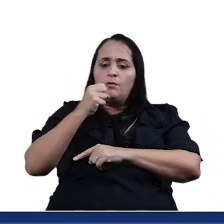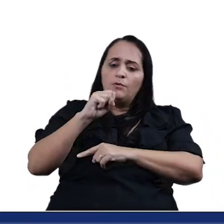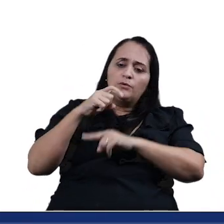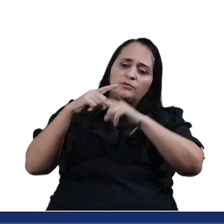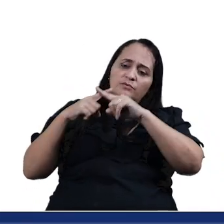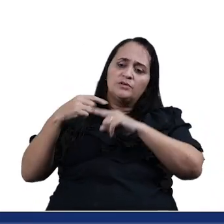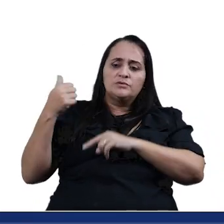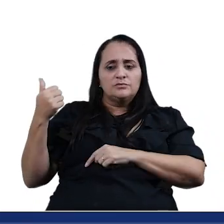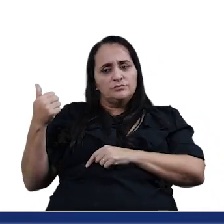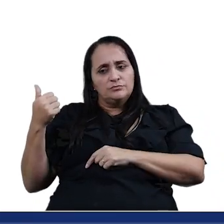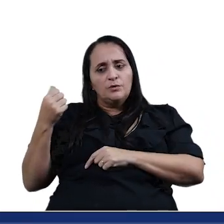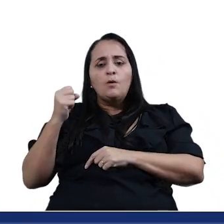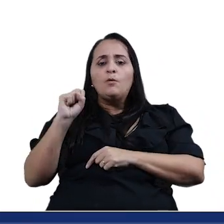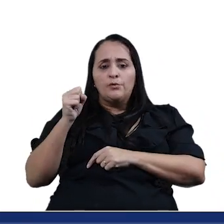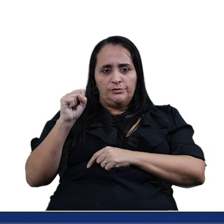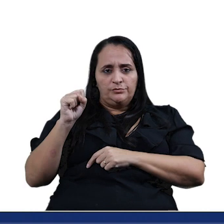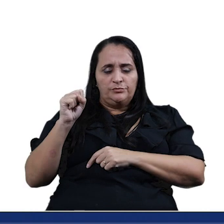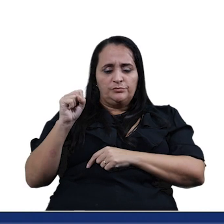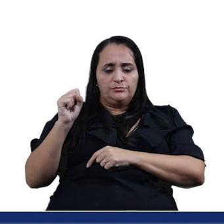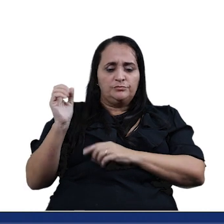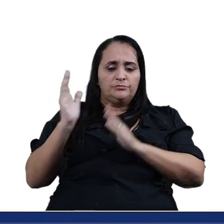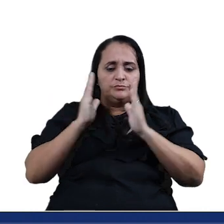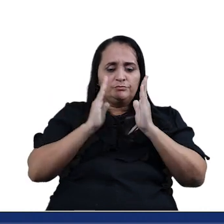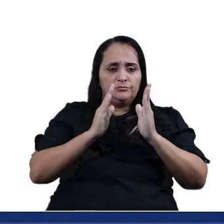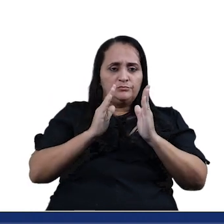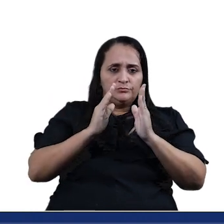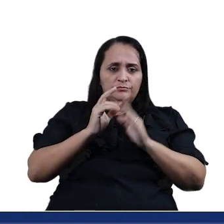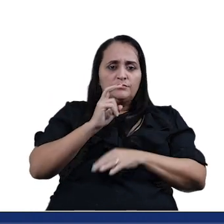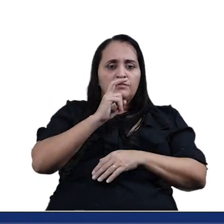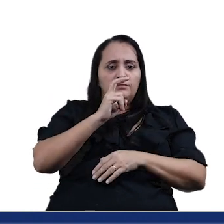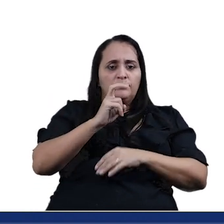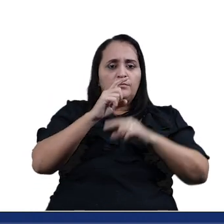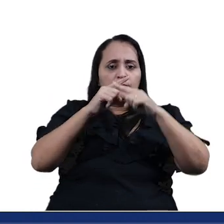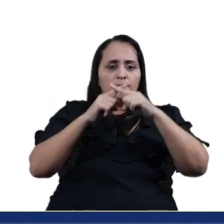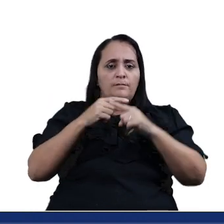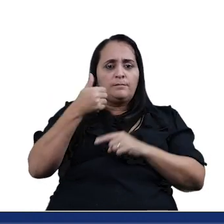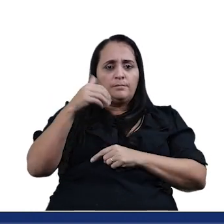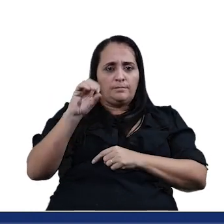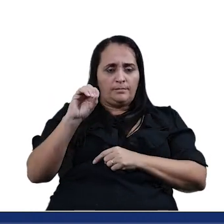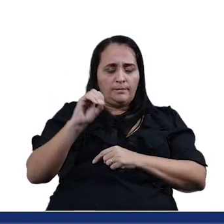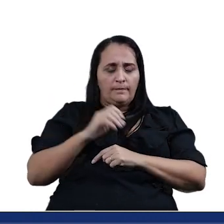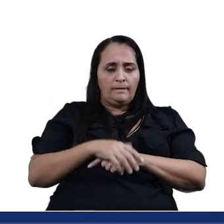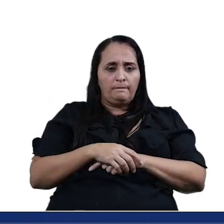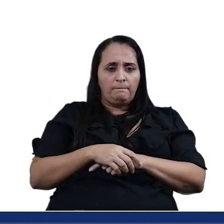1, 8. 5 dezenas é o 5 vezes 10.